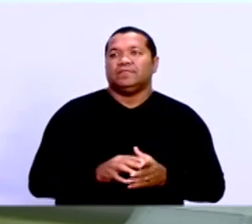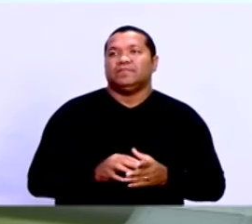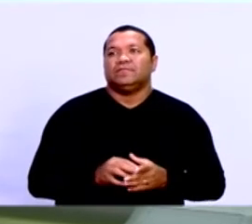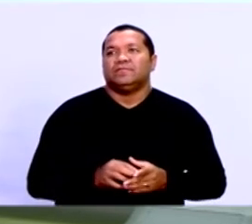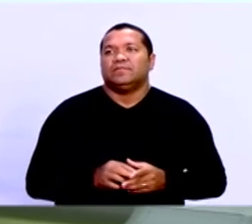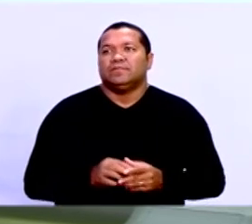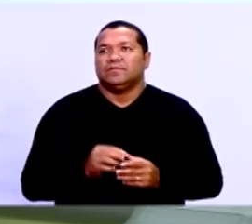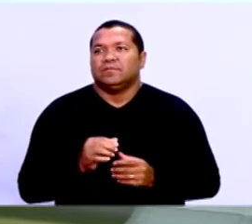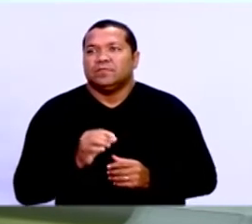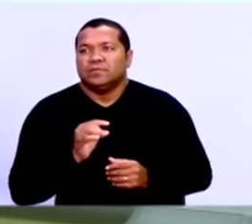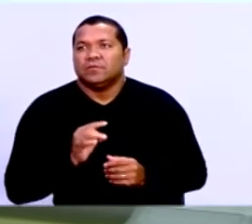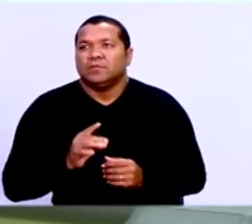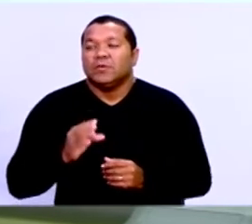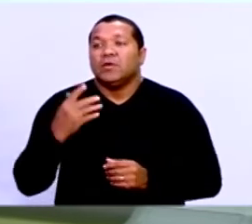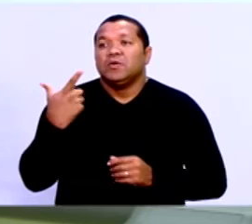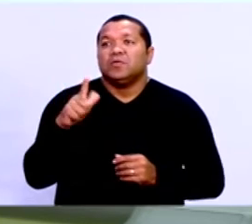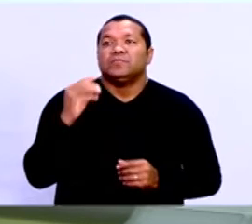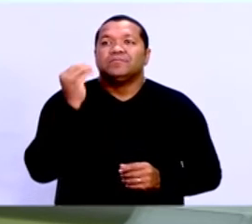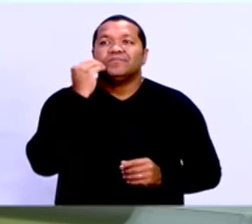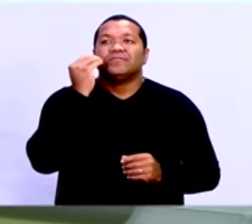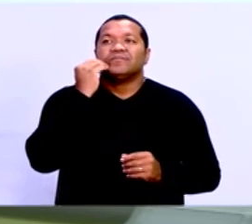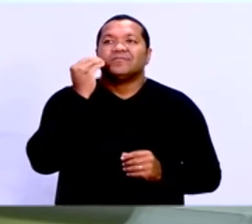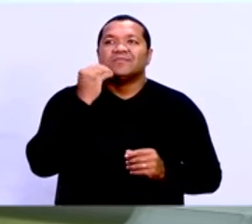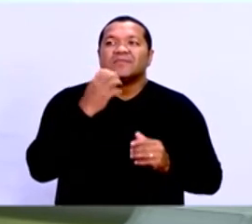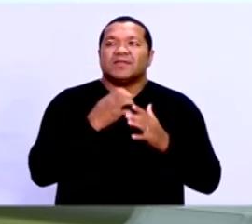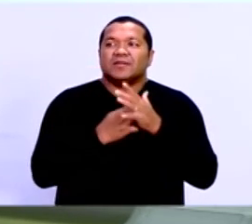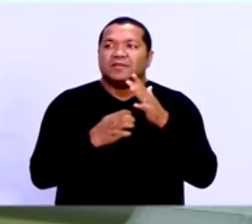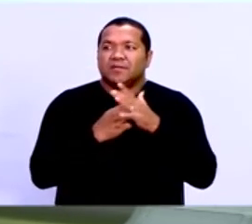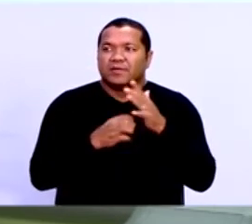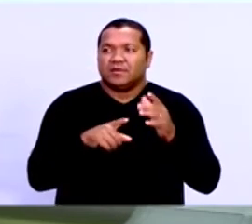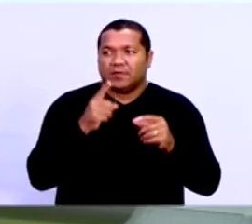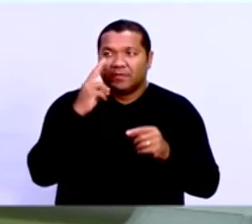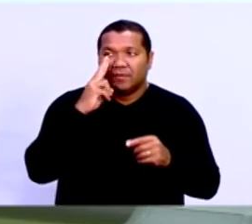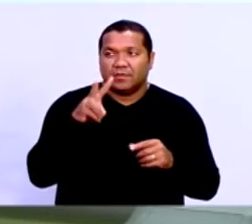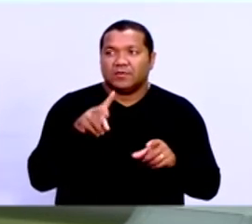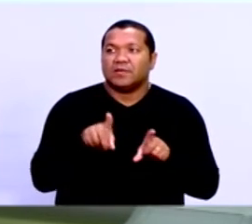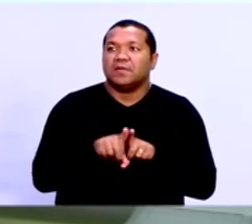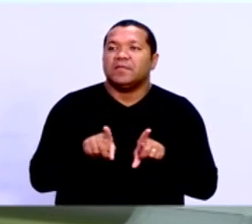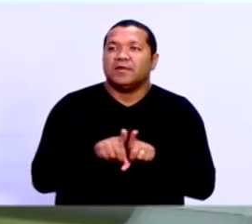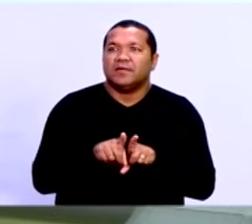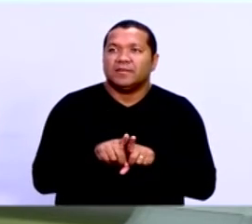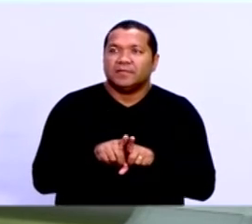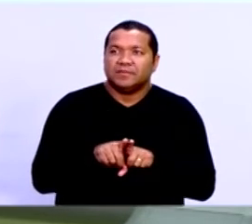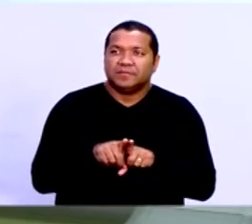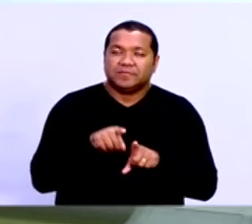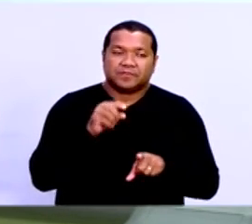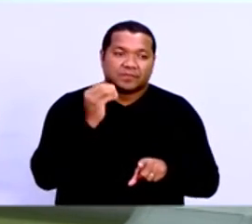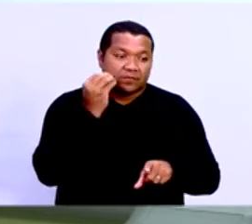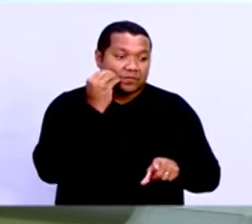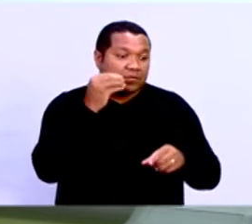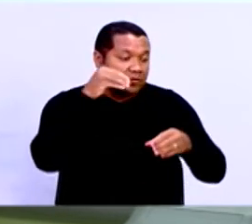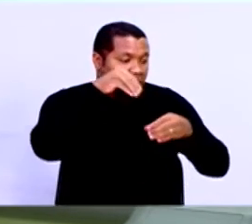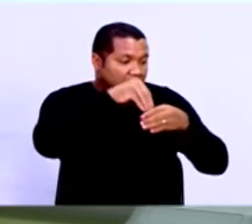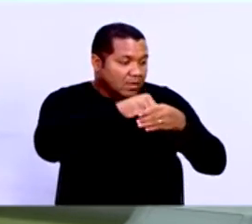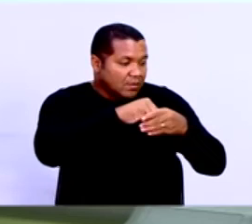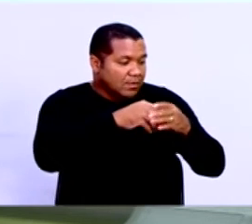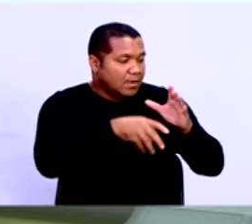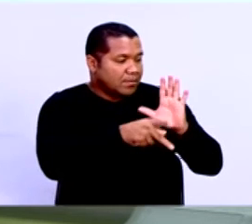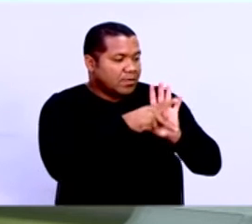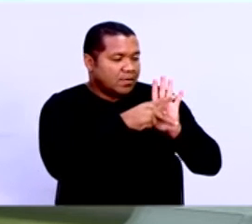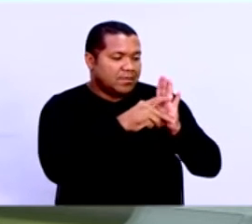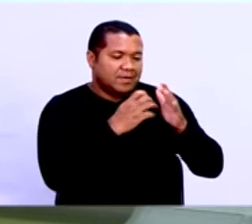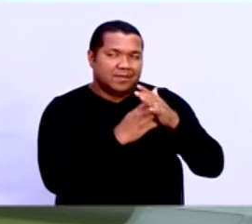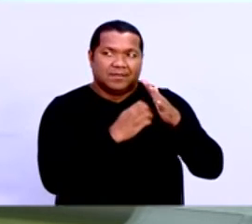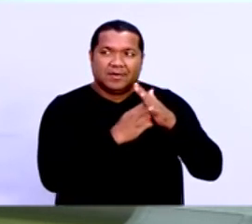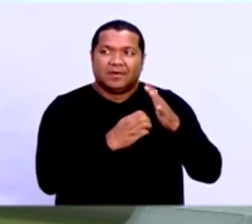e os testes corporativos neto nós também vimos esse teste em ambiente corporativo é feito dentro da empresa